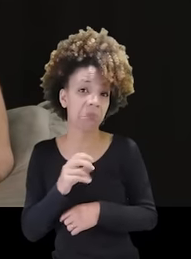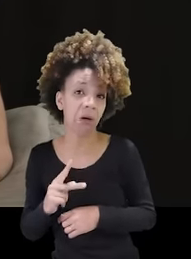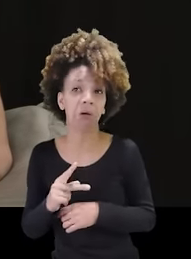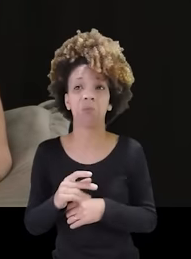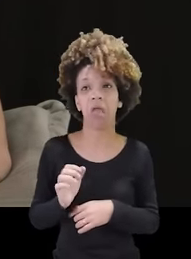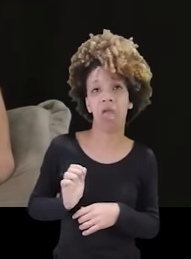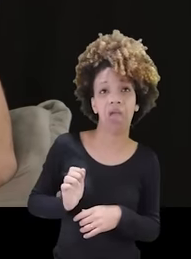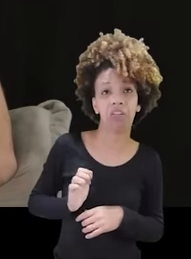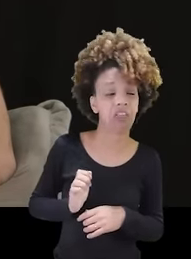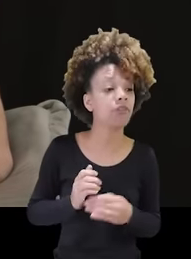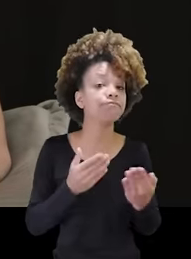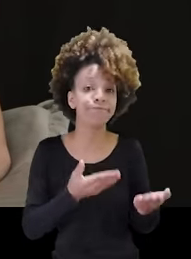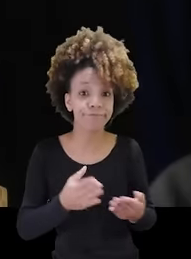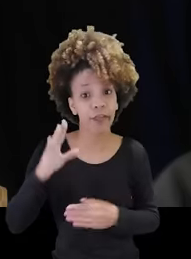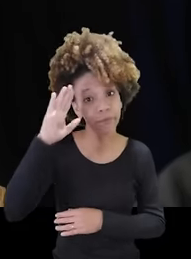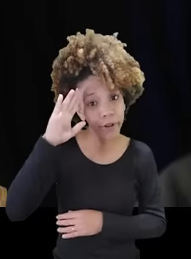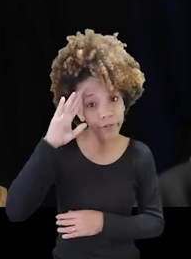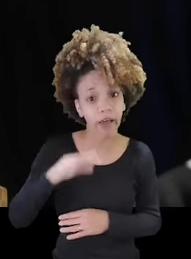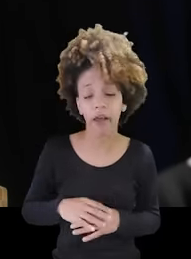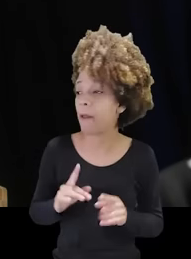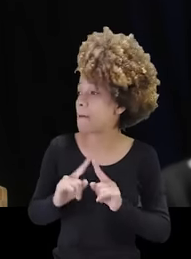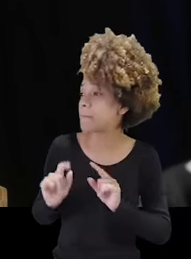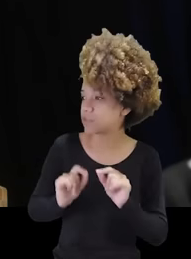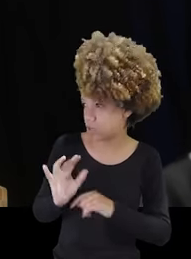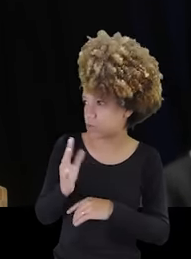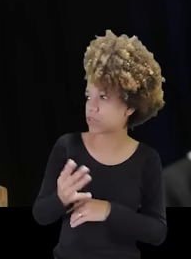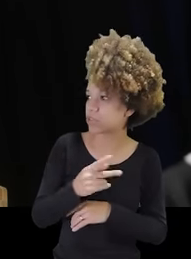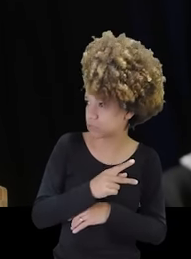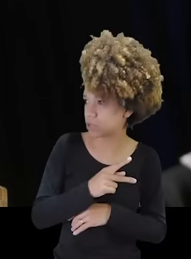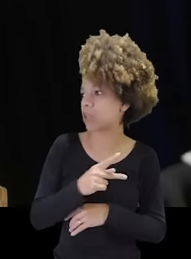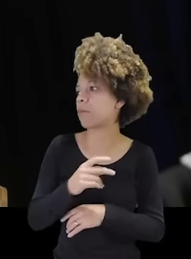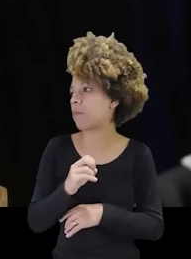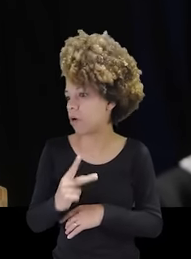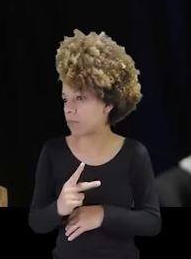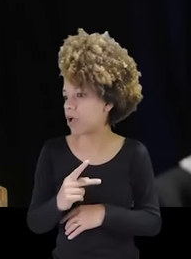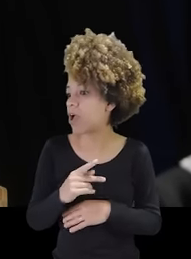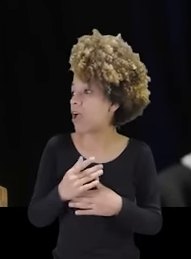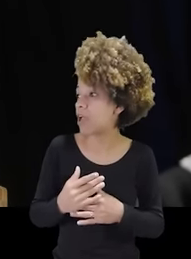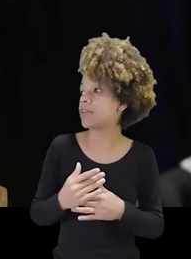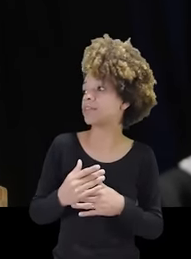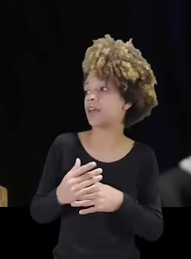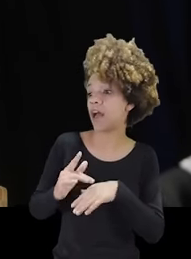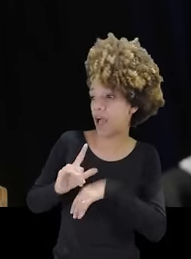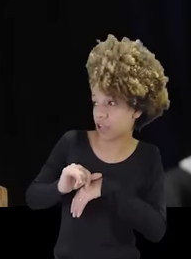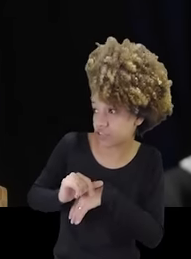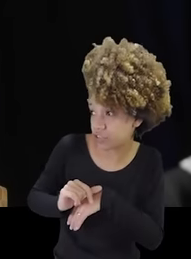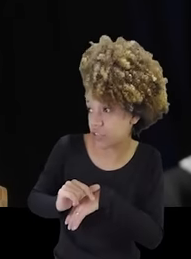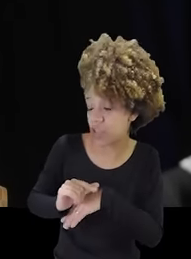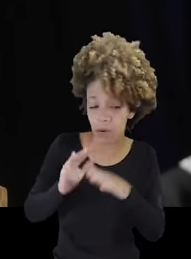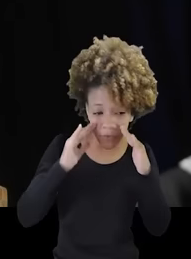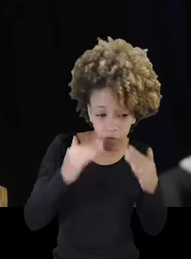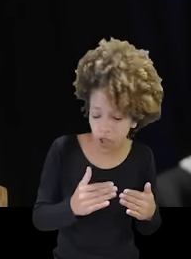é tudo umas mas o que acontece muito no k-pop é que eles adiam o serviço militar para poder